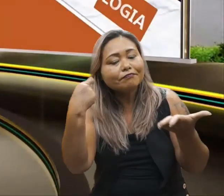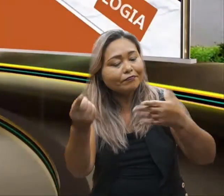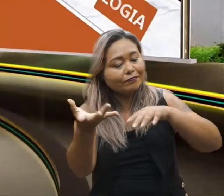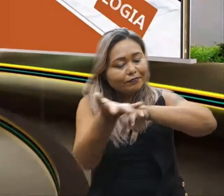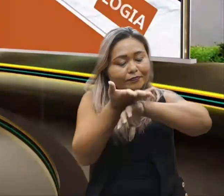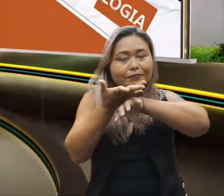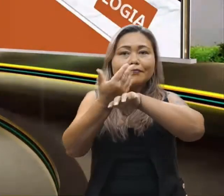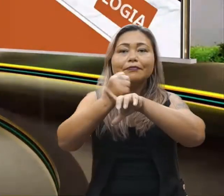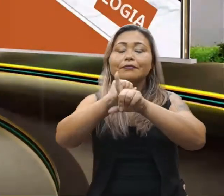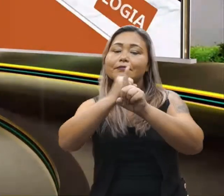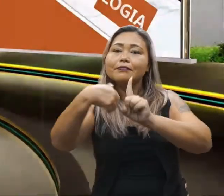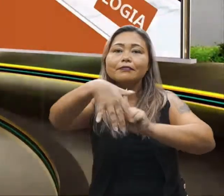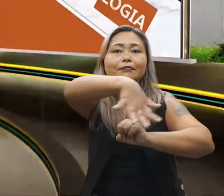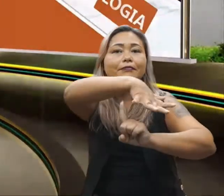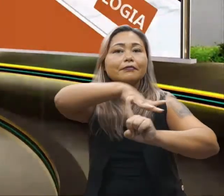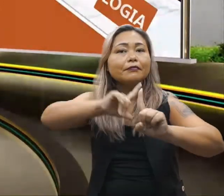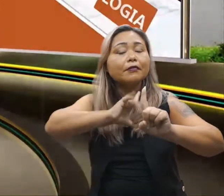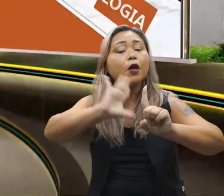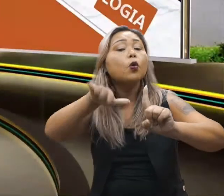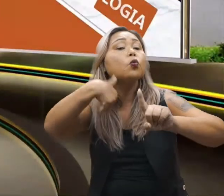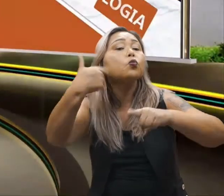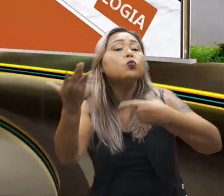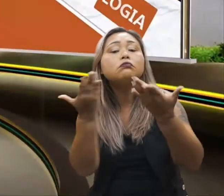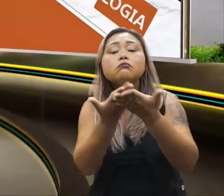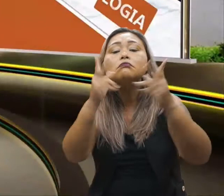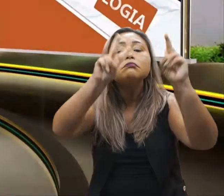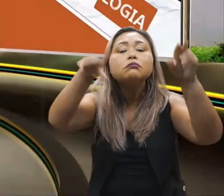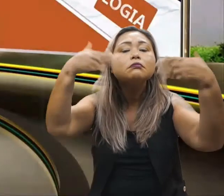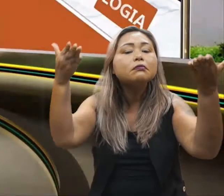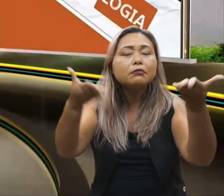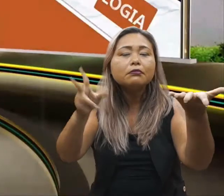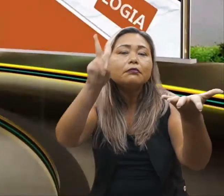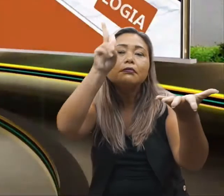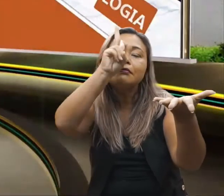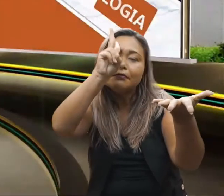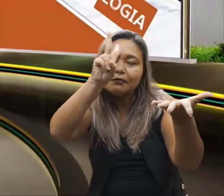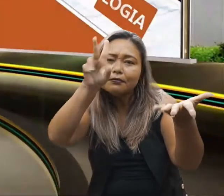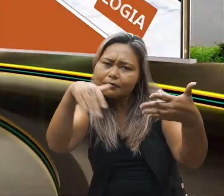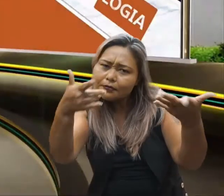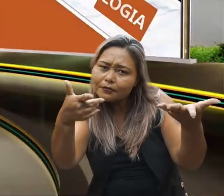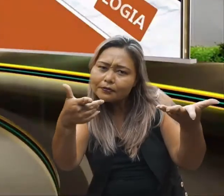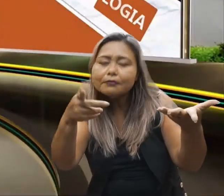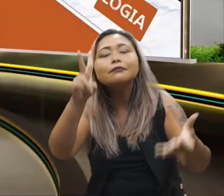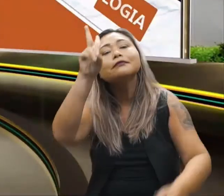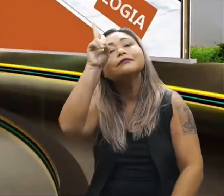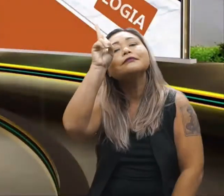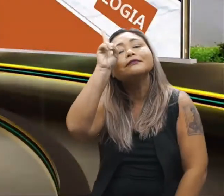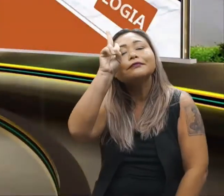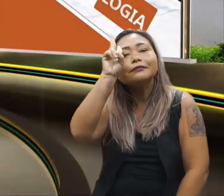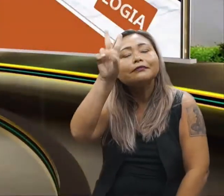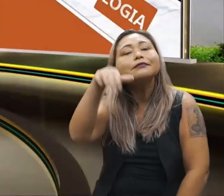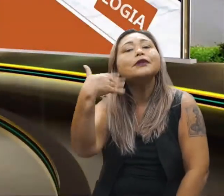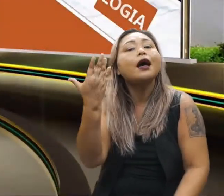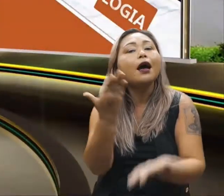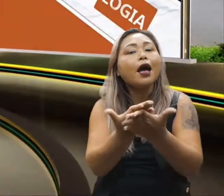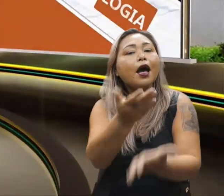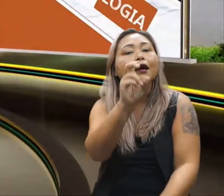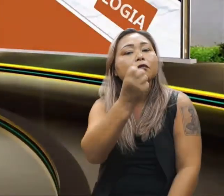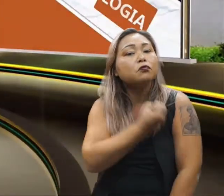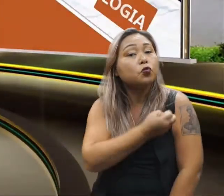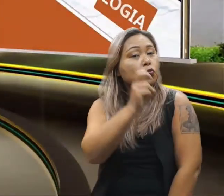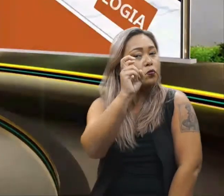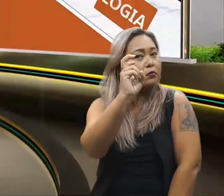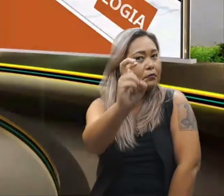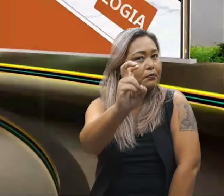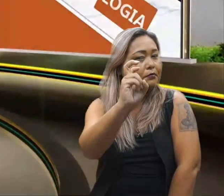de Sociologia. E qual é a aula de hoje, pessoal? Vocês já lembram ainda? Aula 5, isso mesmo. Hoje a